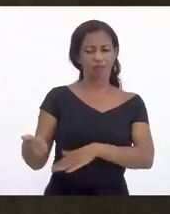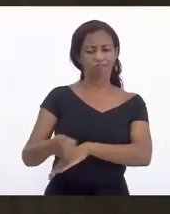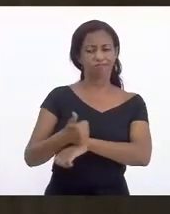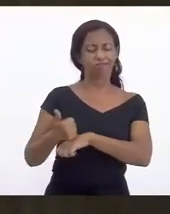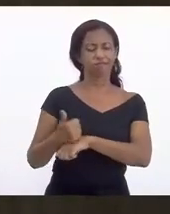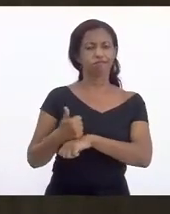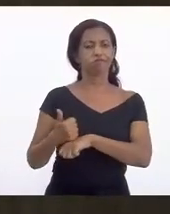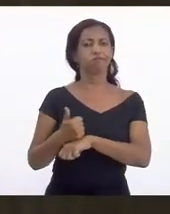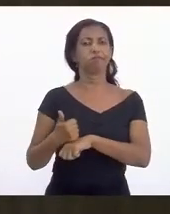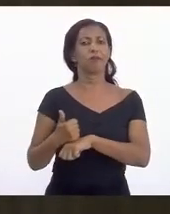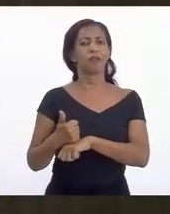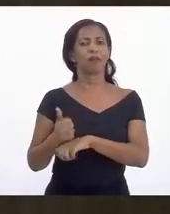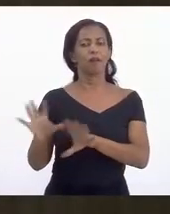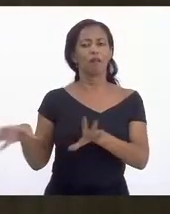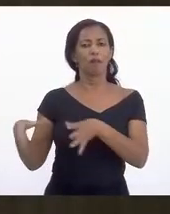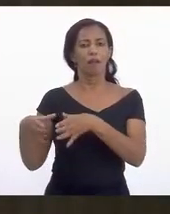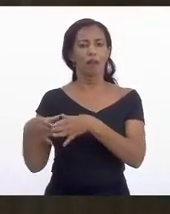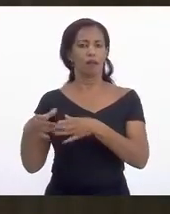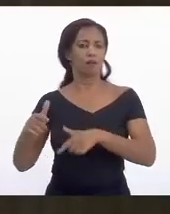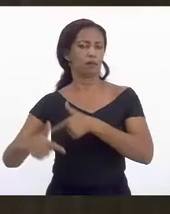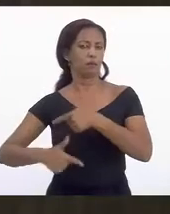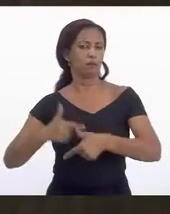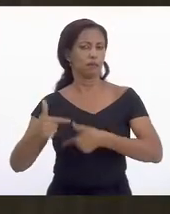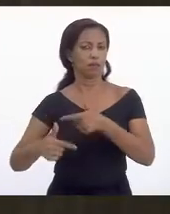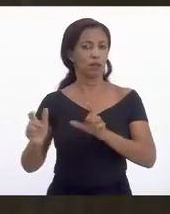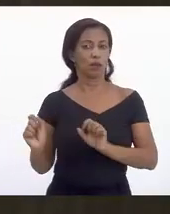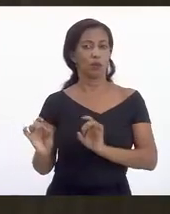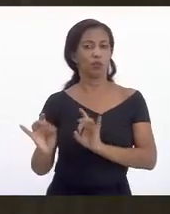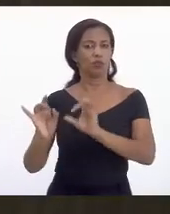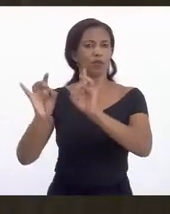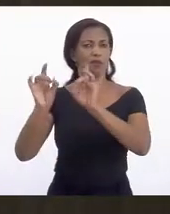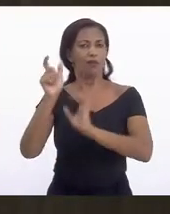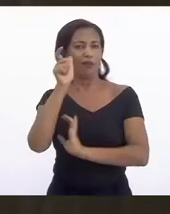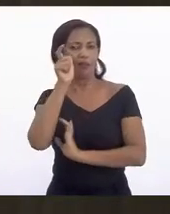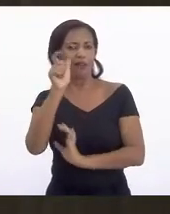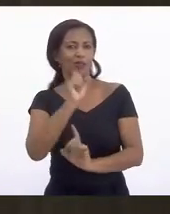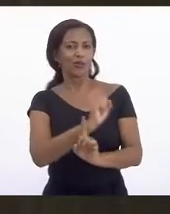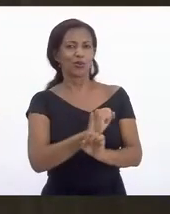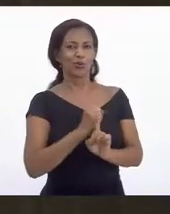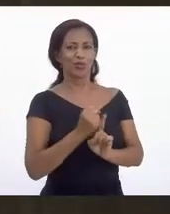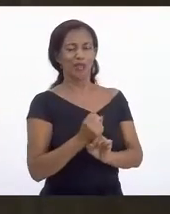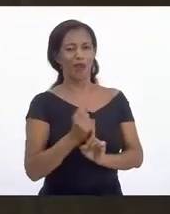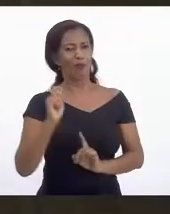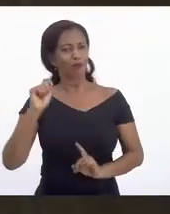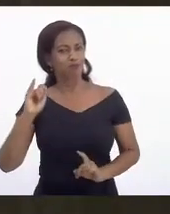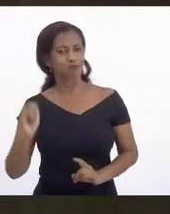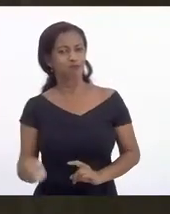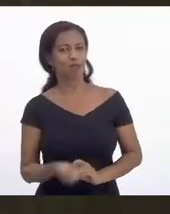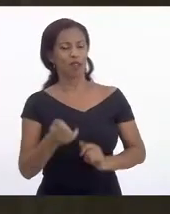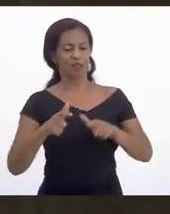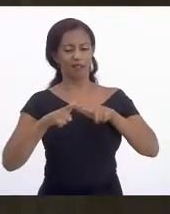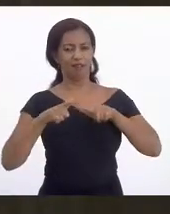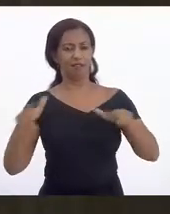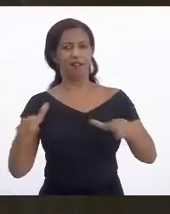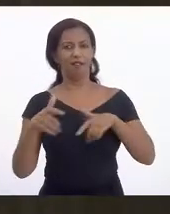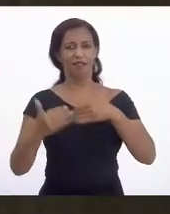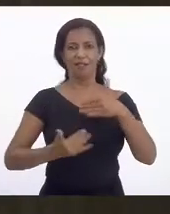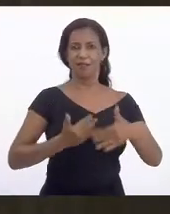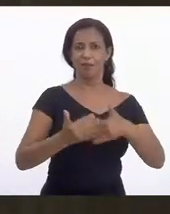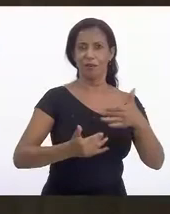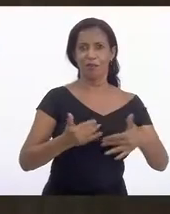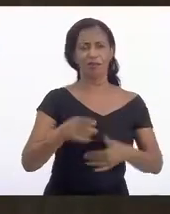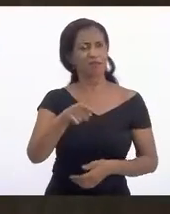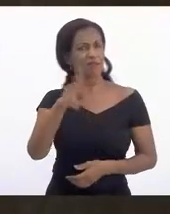classe trabalhadora com a habitação de especial interesse social, com a possibilidade de ampliar esse processo. Você